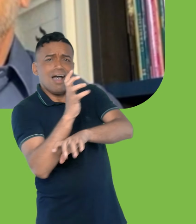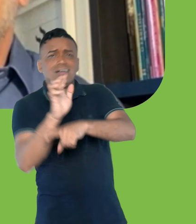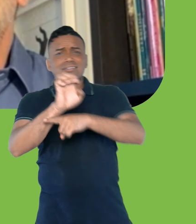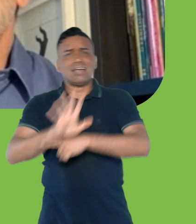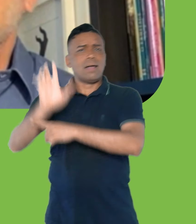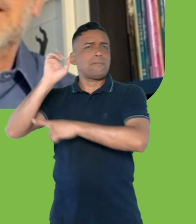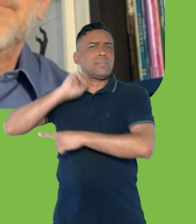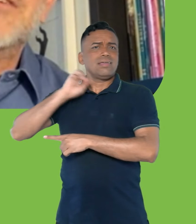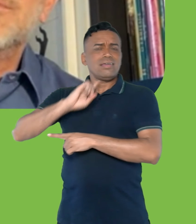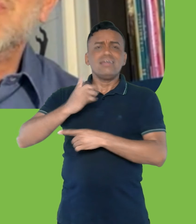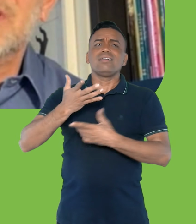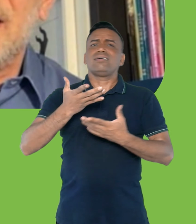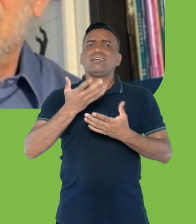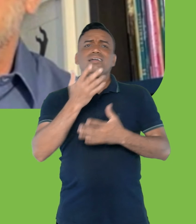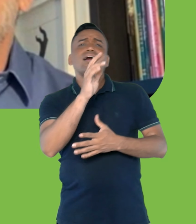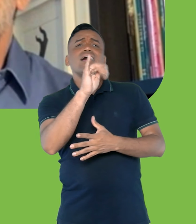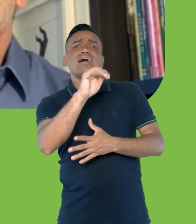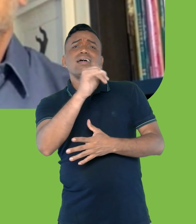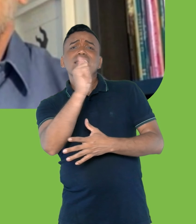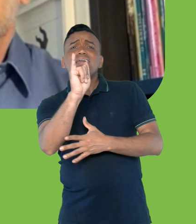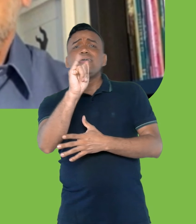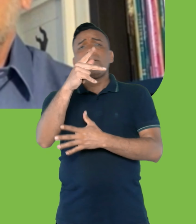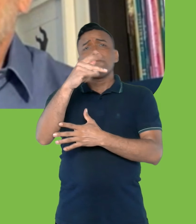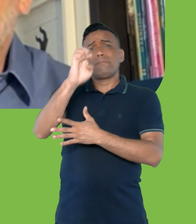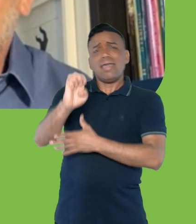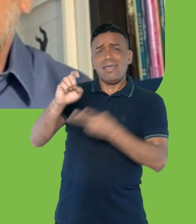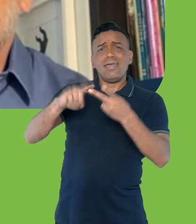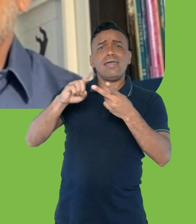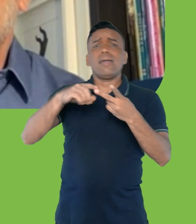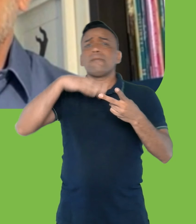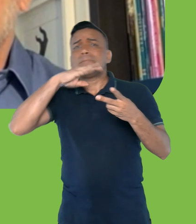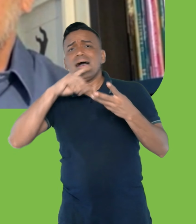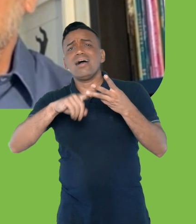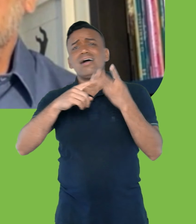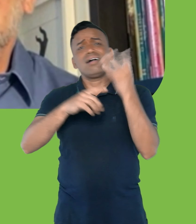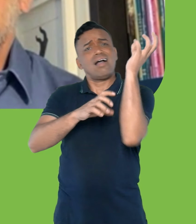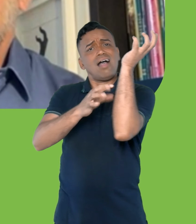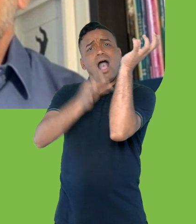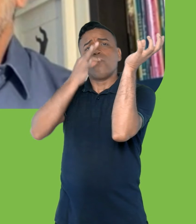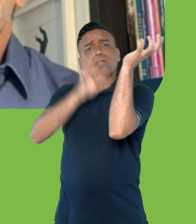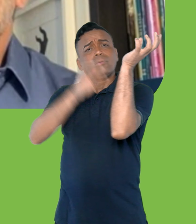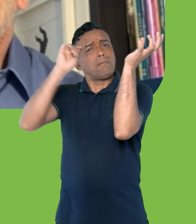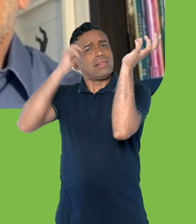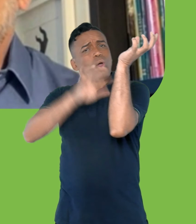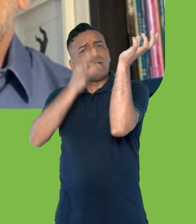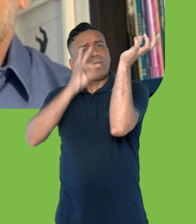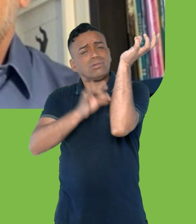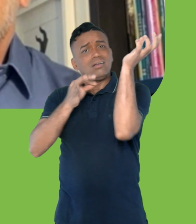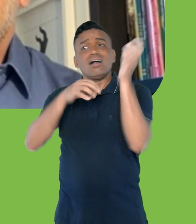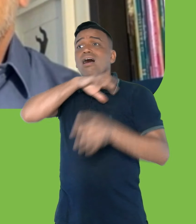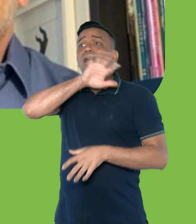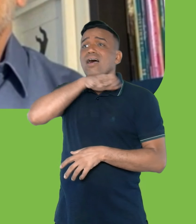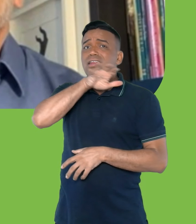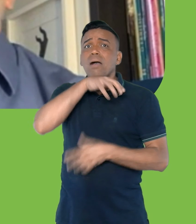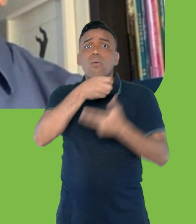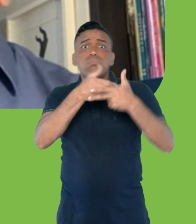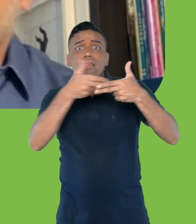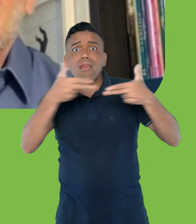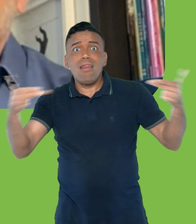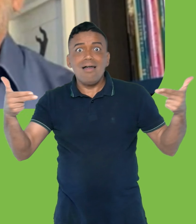tem pés de manga, pés de jabuticaba, tem até animais ali também, né, pastando, né? E aí, de repente,